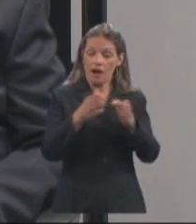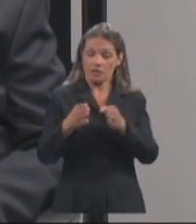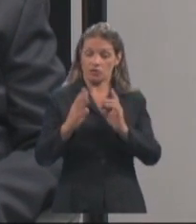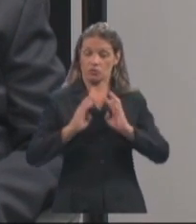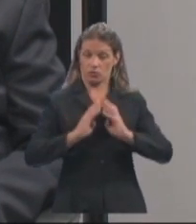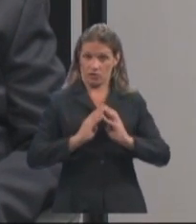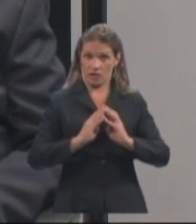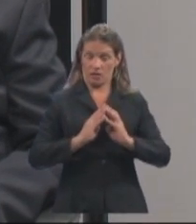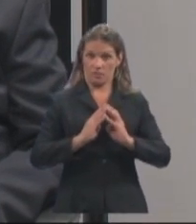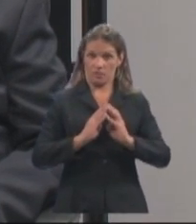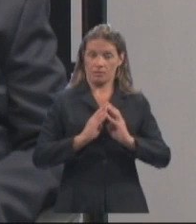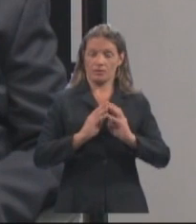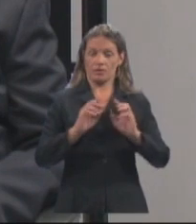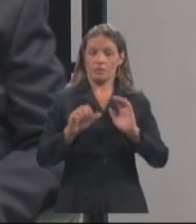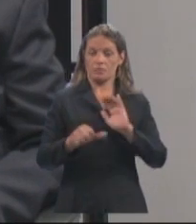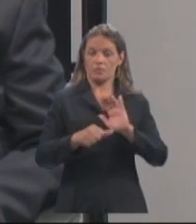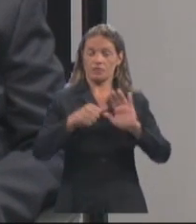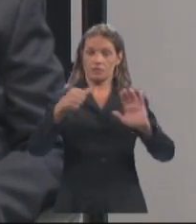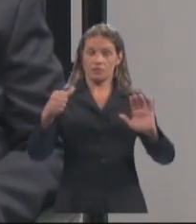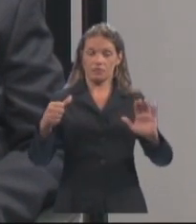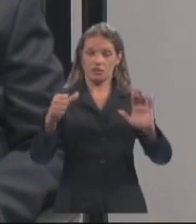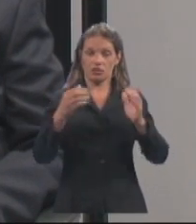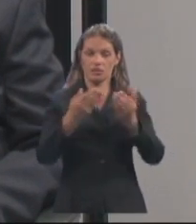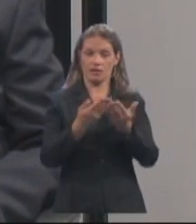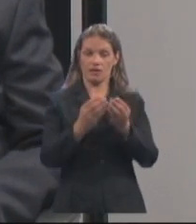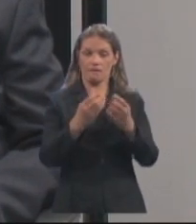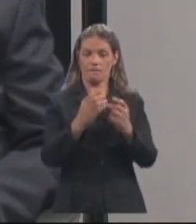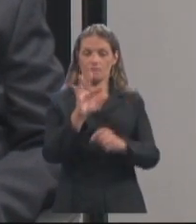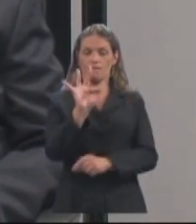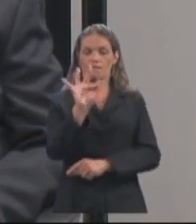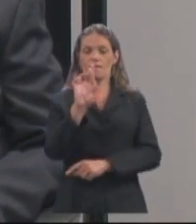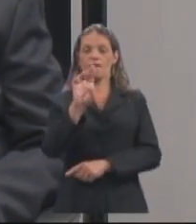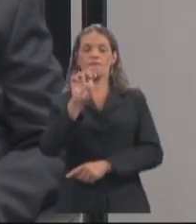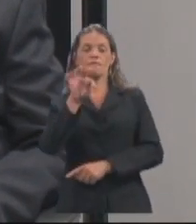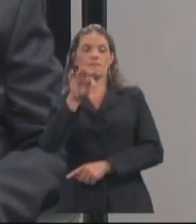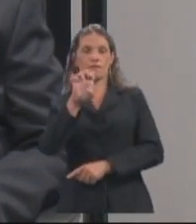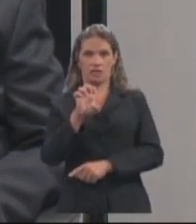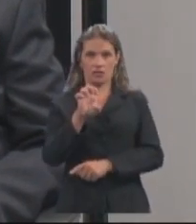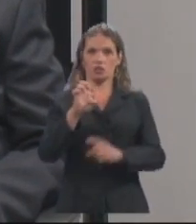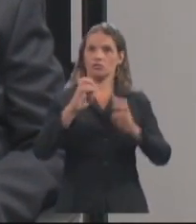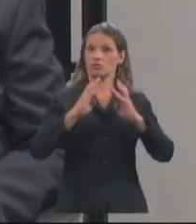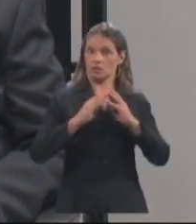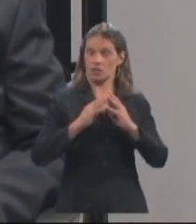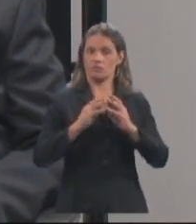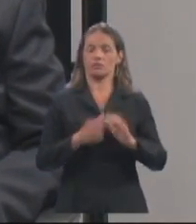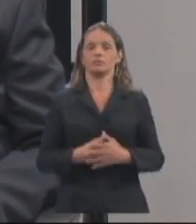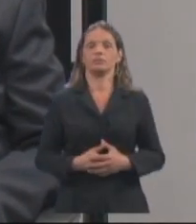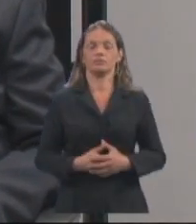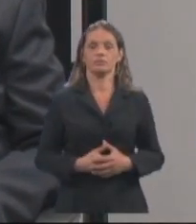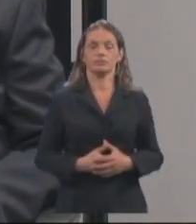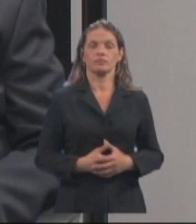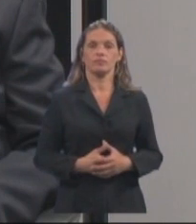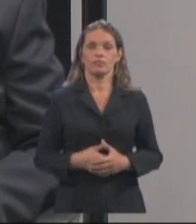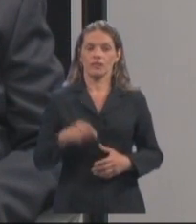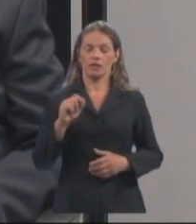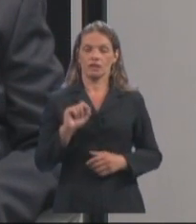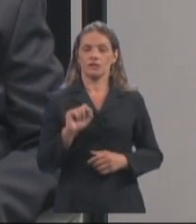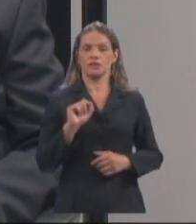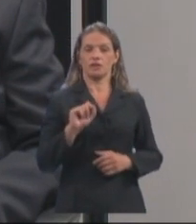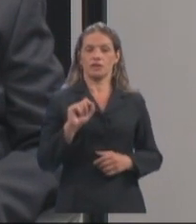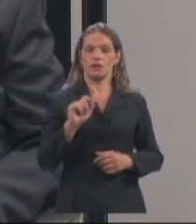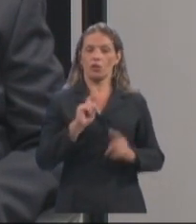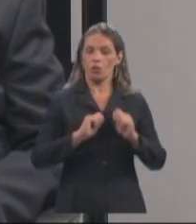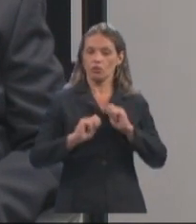córtex frontal que é a parte da frente do cérebro falando vulgarmente que controla